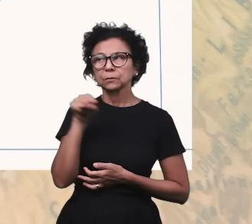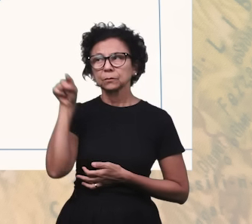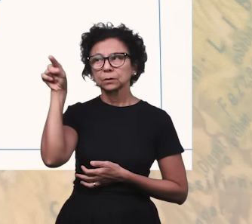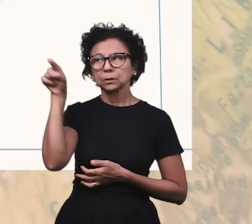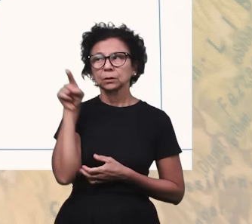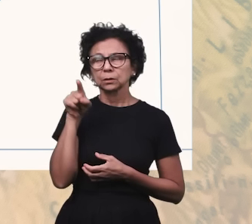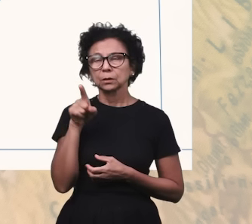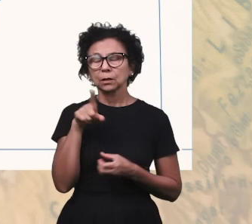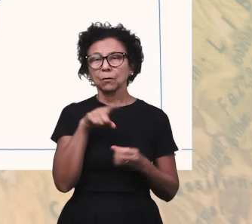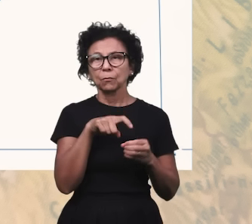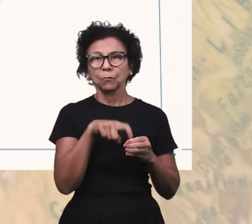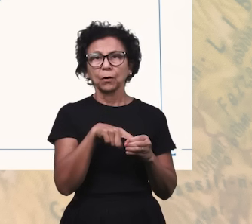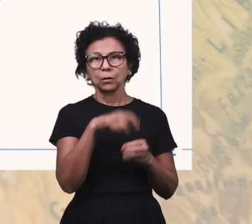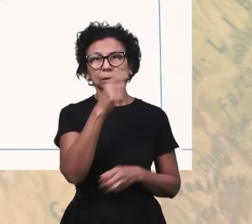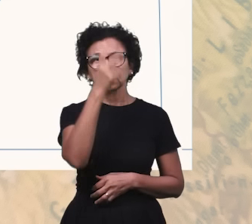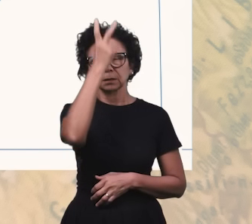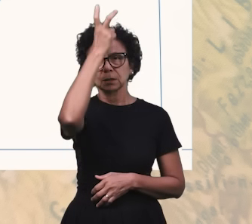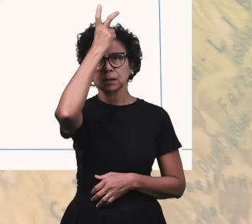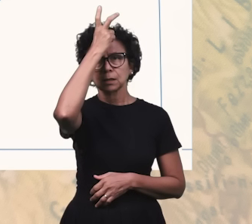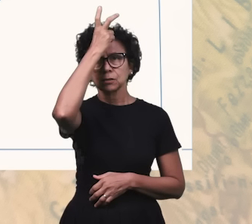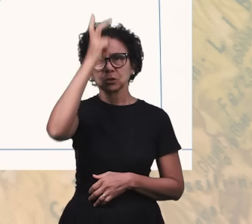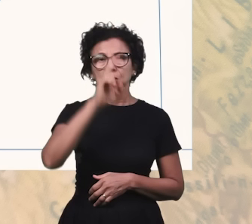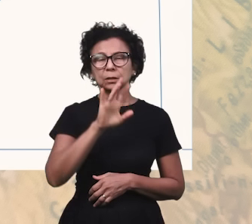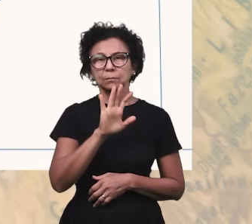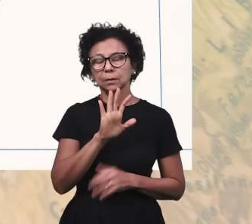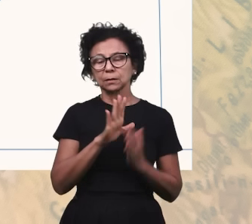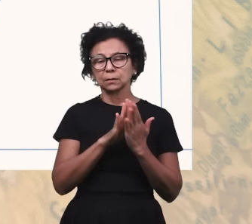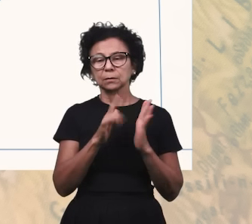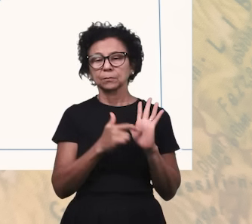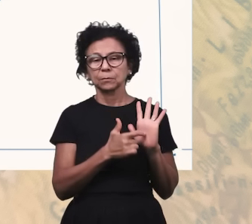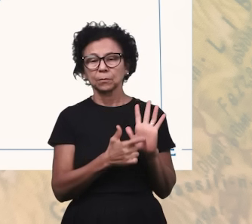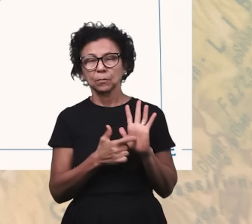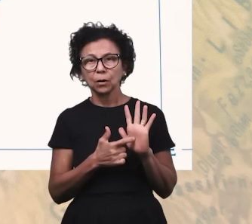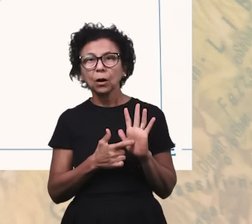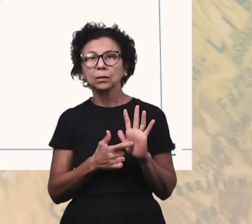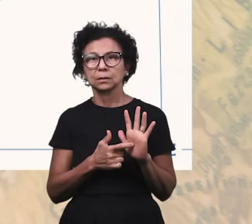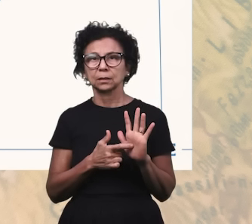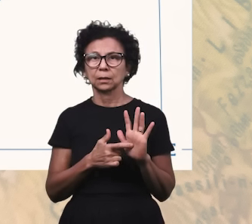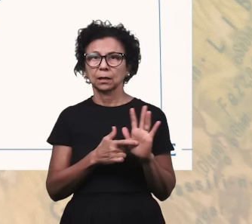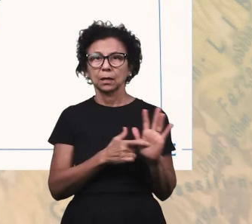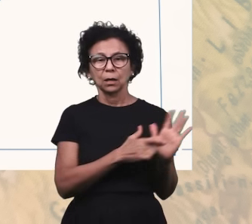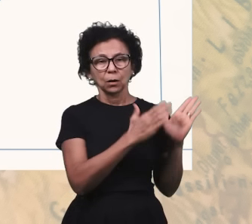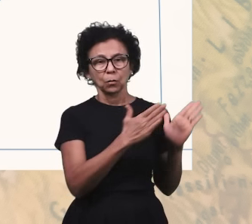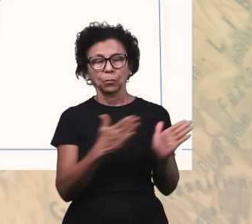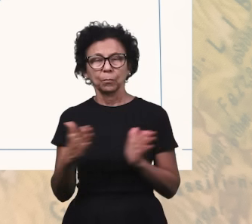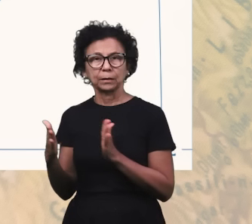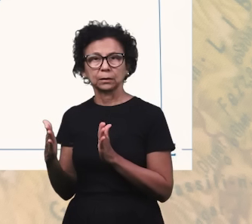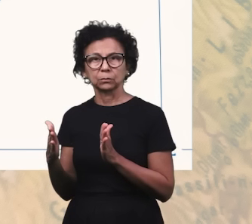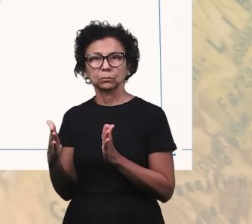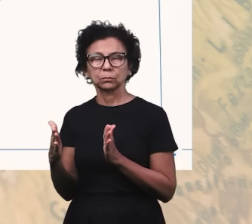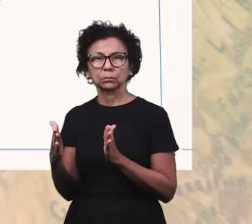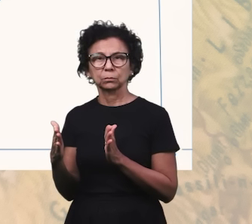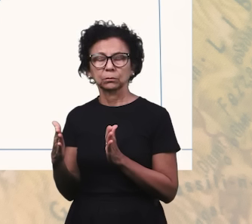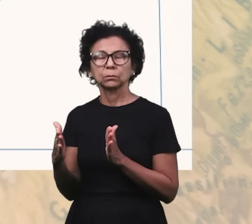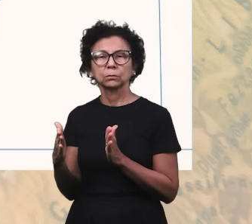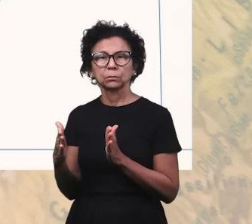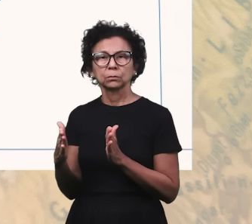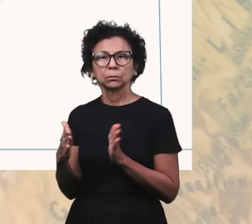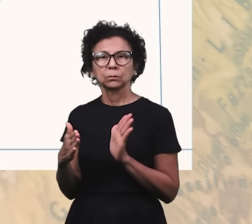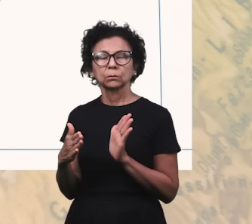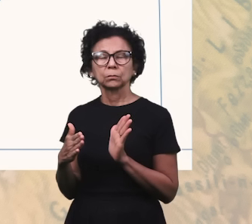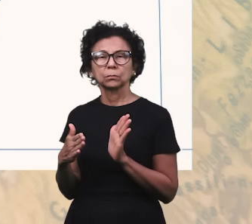retorno. Mas, então, a palavra de Deus vai nos dar um salto e voltar a falar de Jesus com